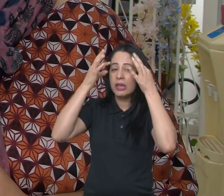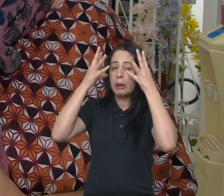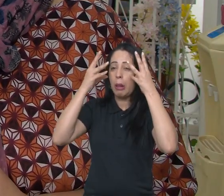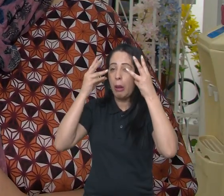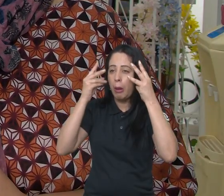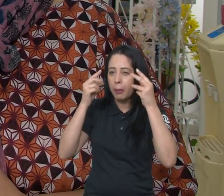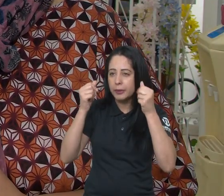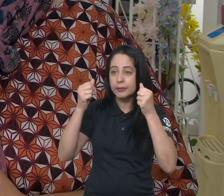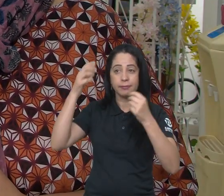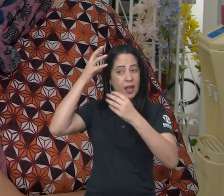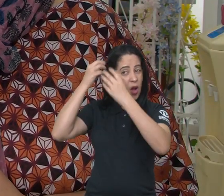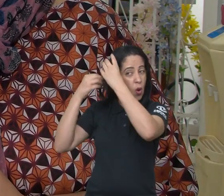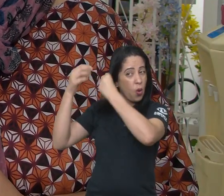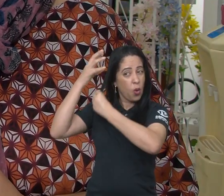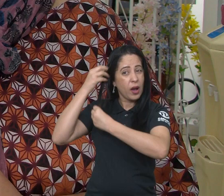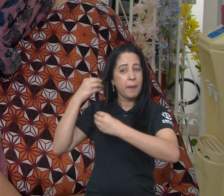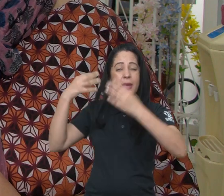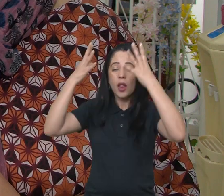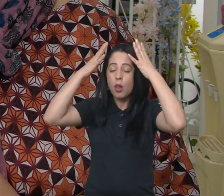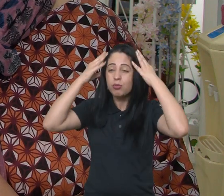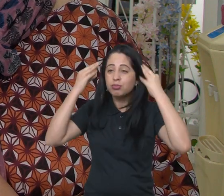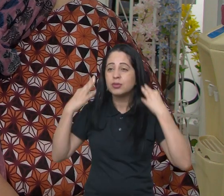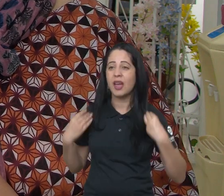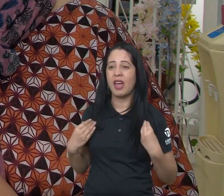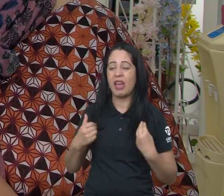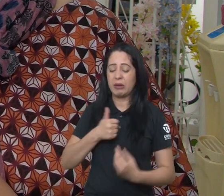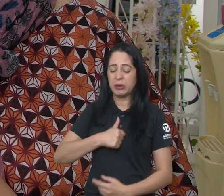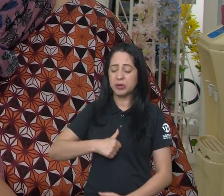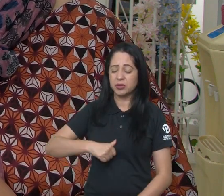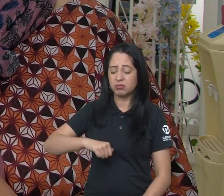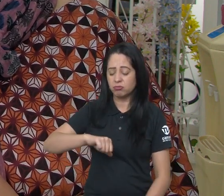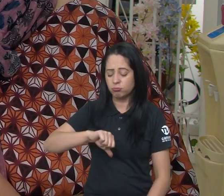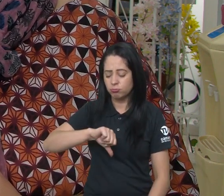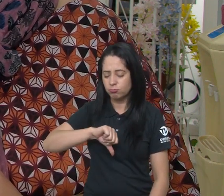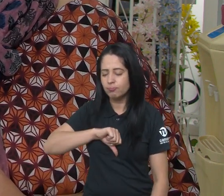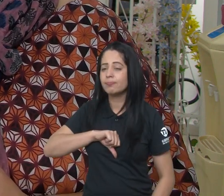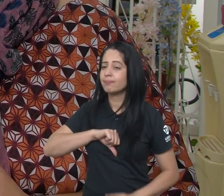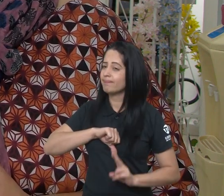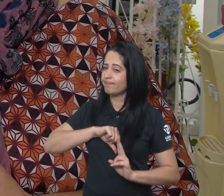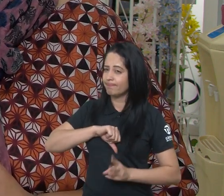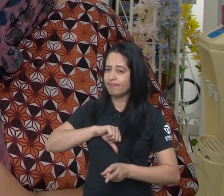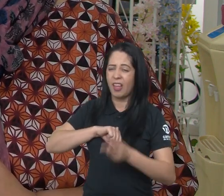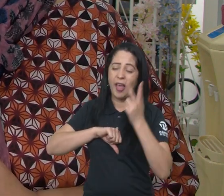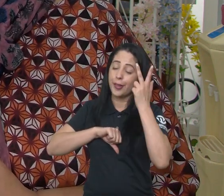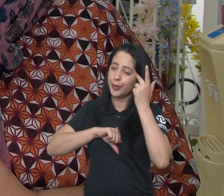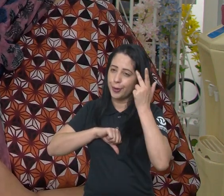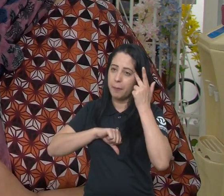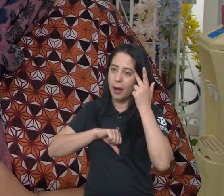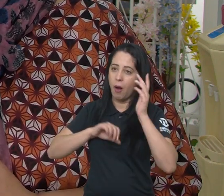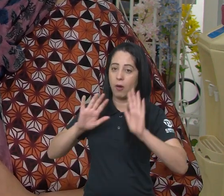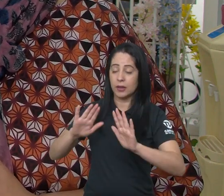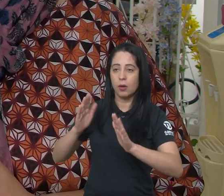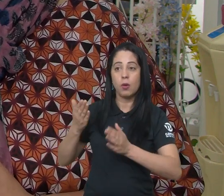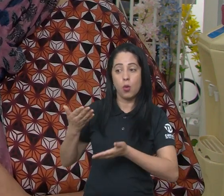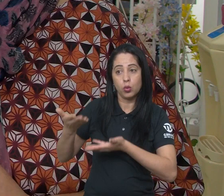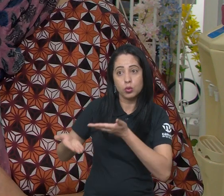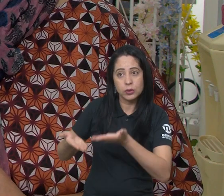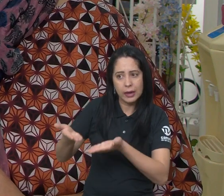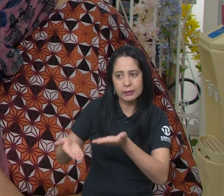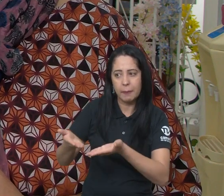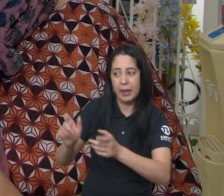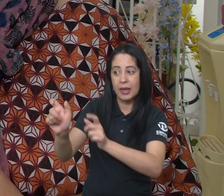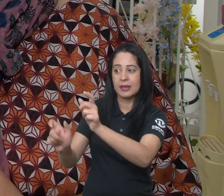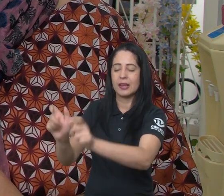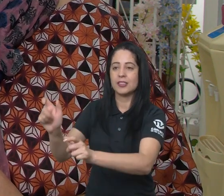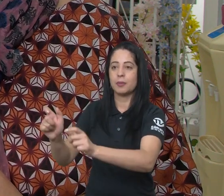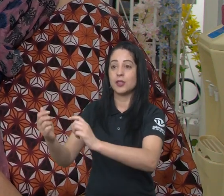cílios. E a autoestima realmente diminui, né? A gente não é mais a mesma pessoa. E nos tratamentos eles